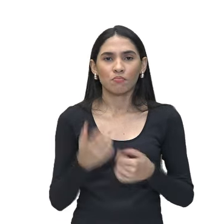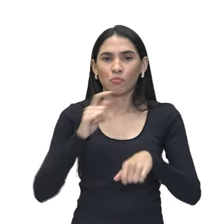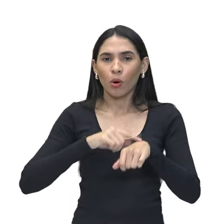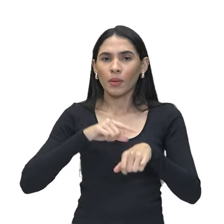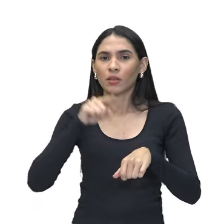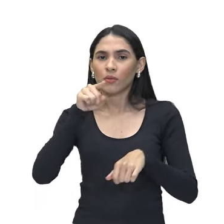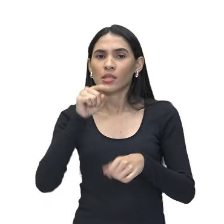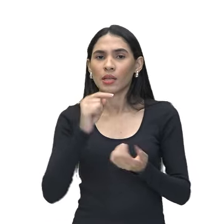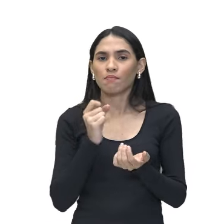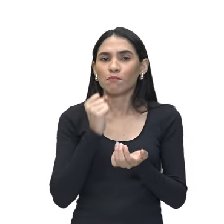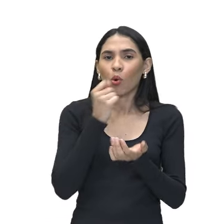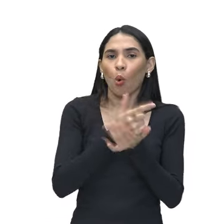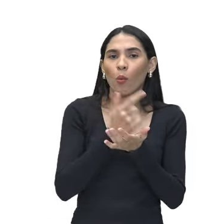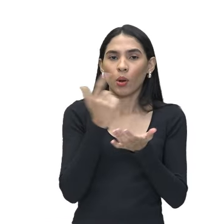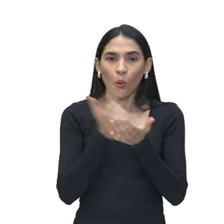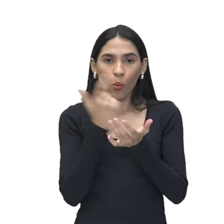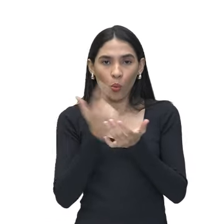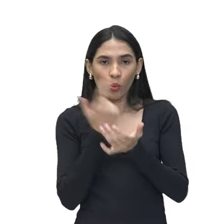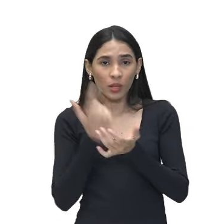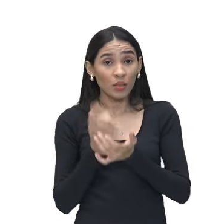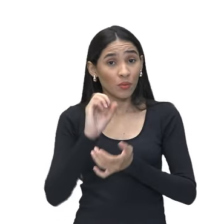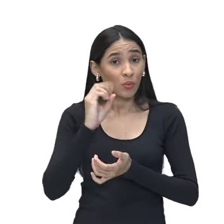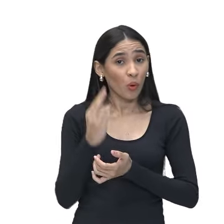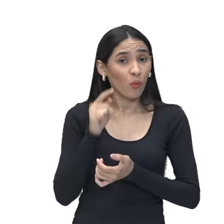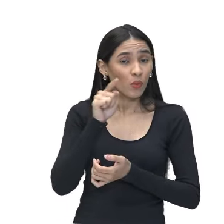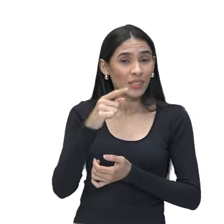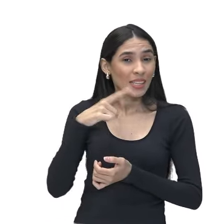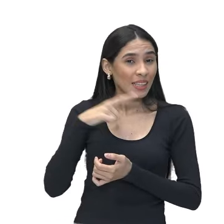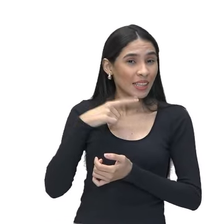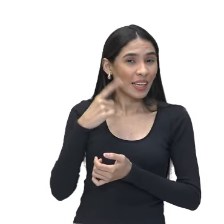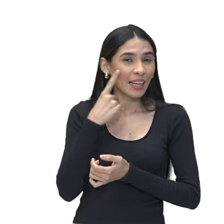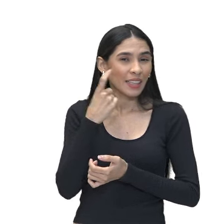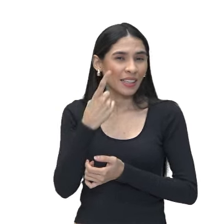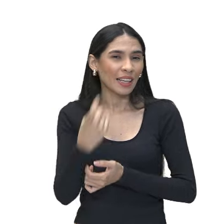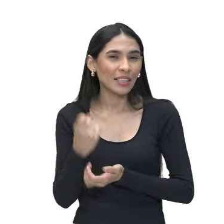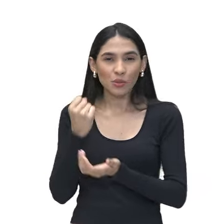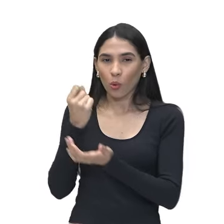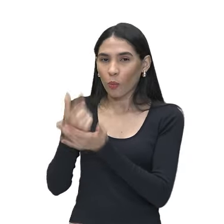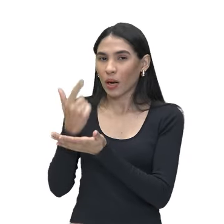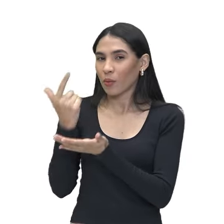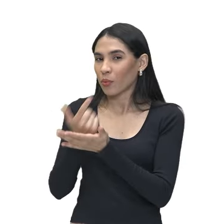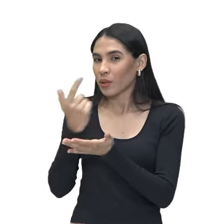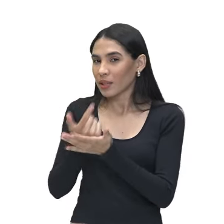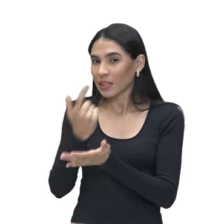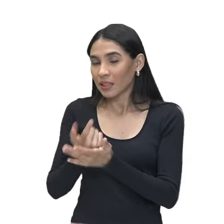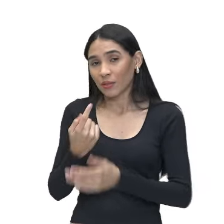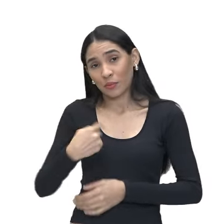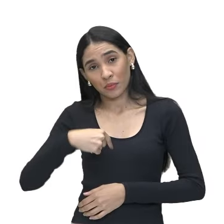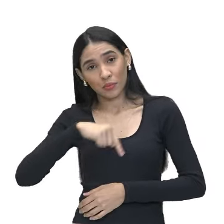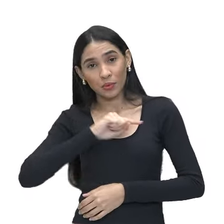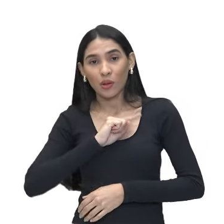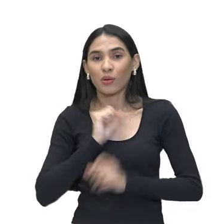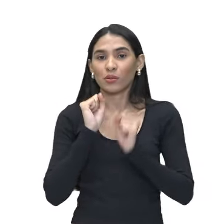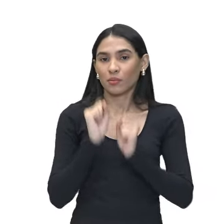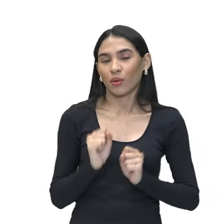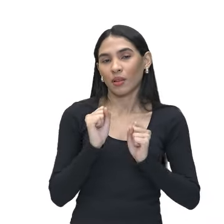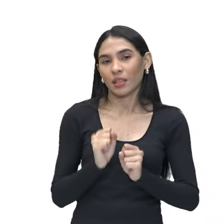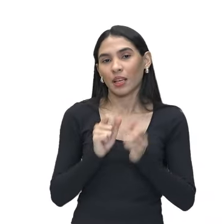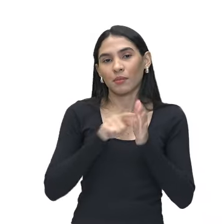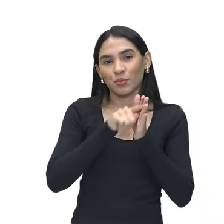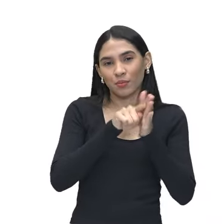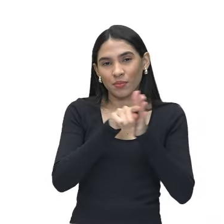livro ou quando nós nos interessamos por um livro, nós podemos buscar